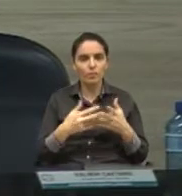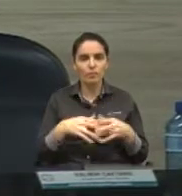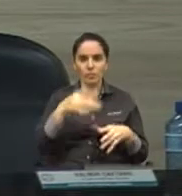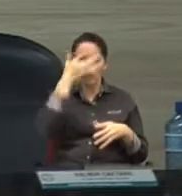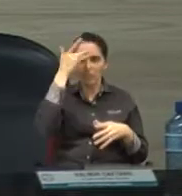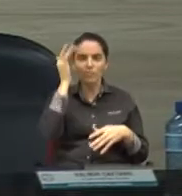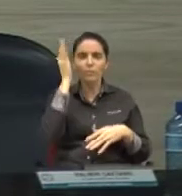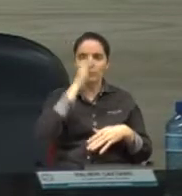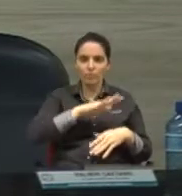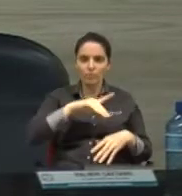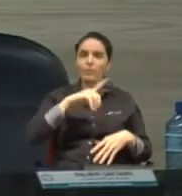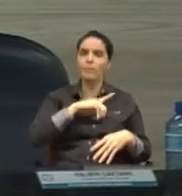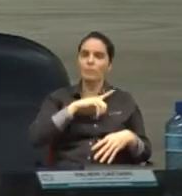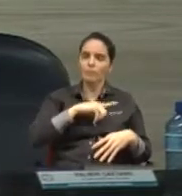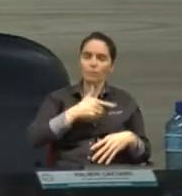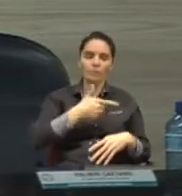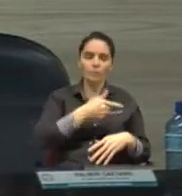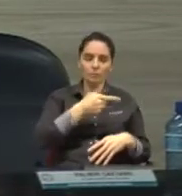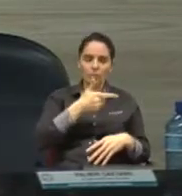Mas para nós,